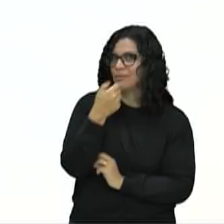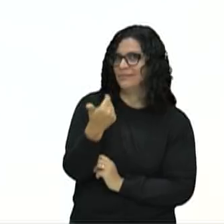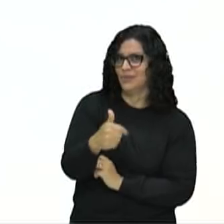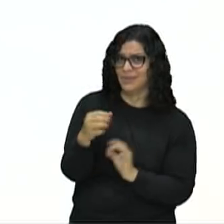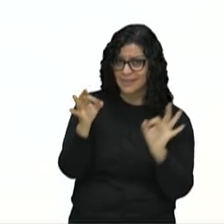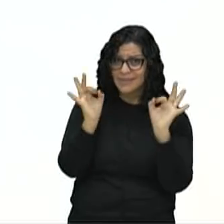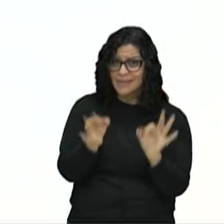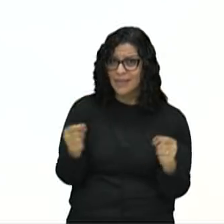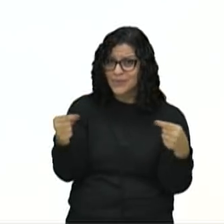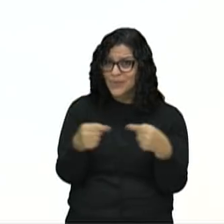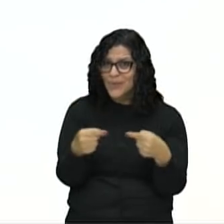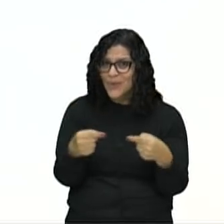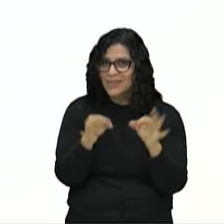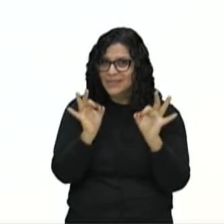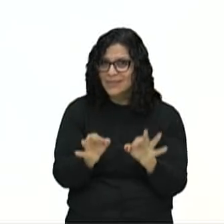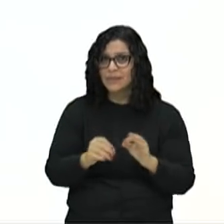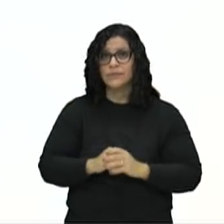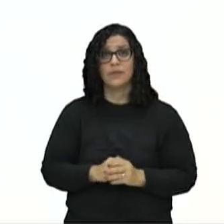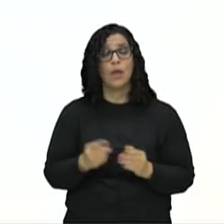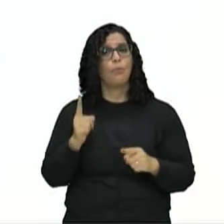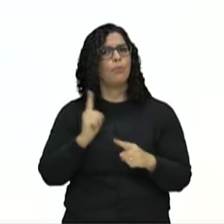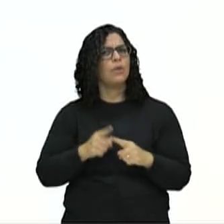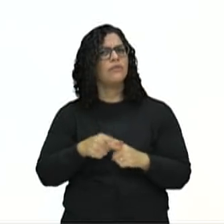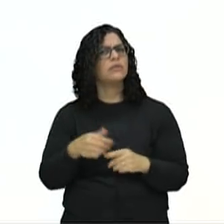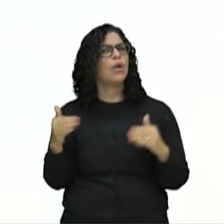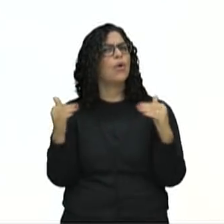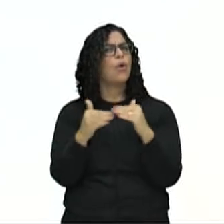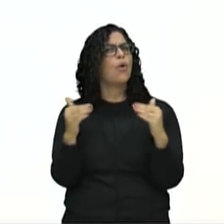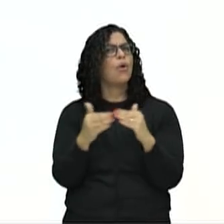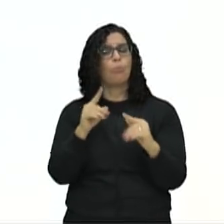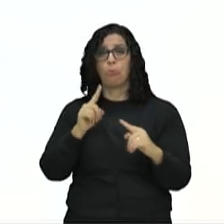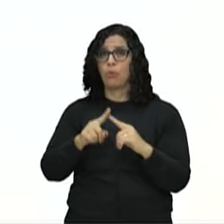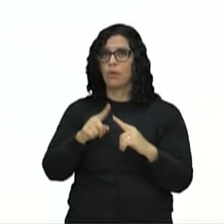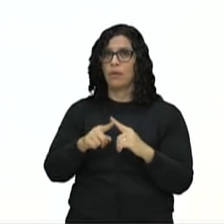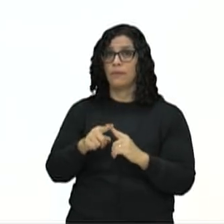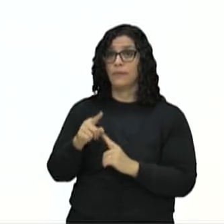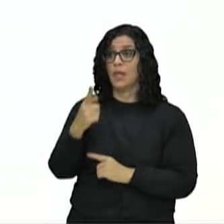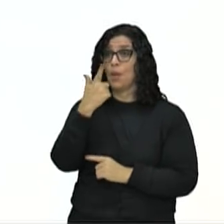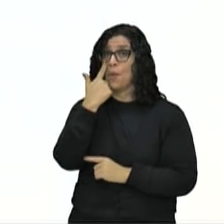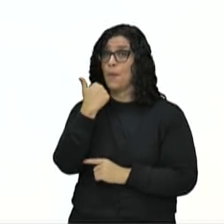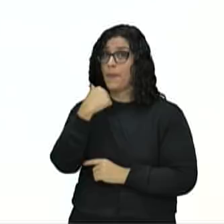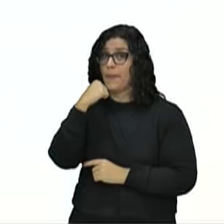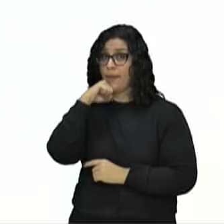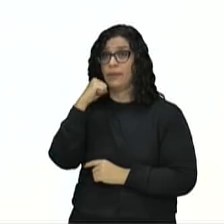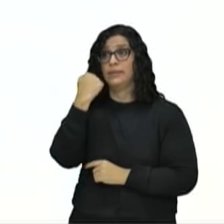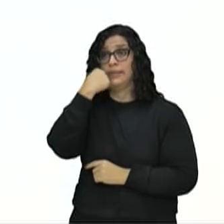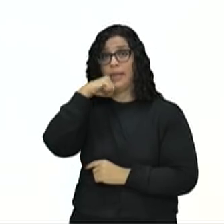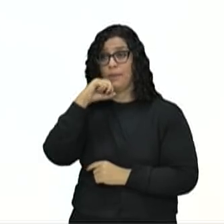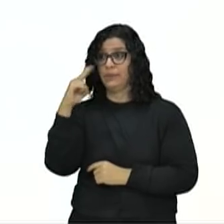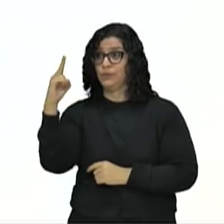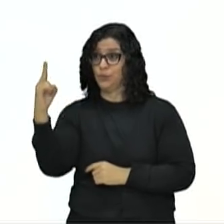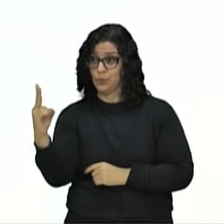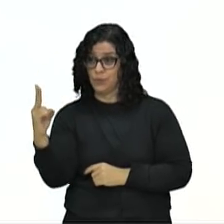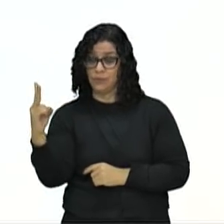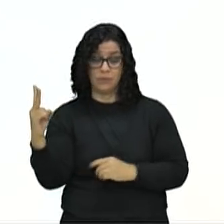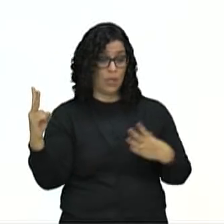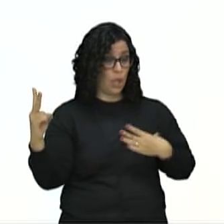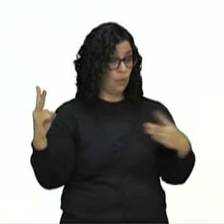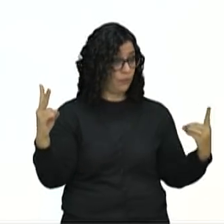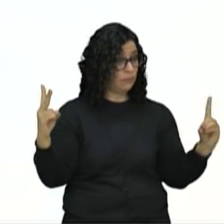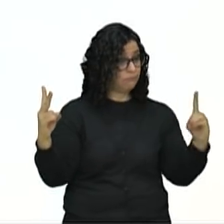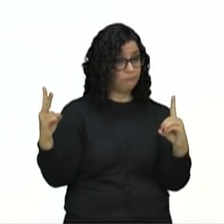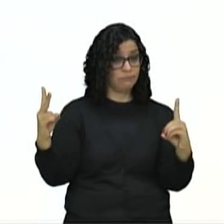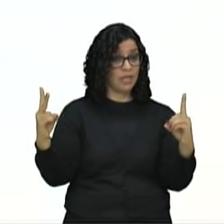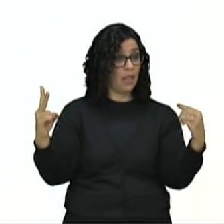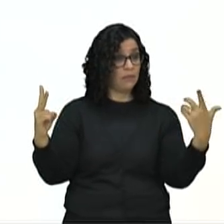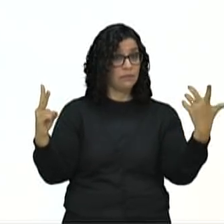isso? Sim. Por que você concorda? Porque o pai dizia uma coisa e o filho queria fazer